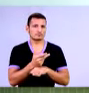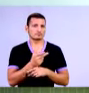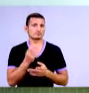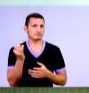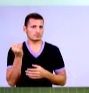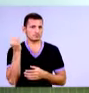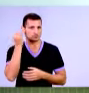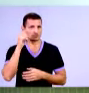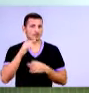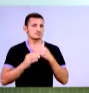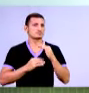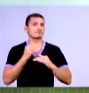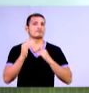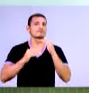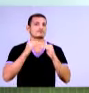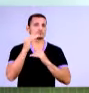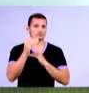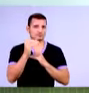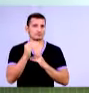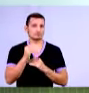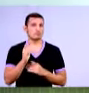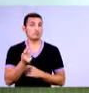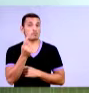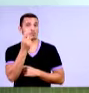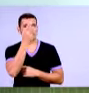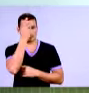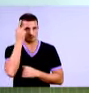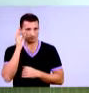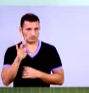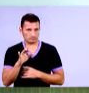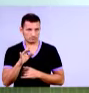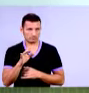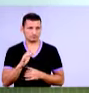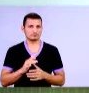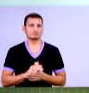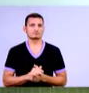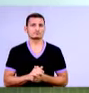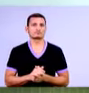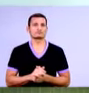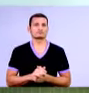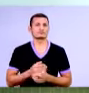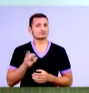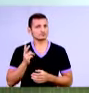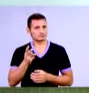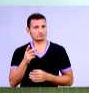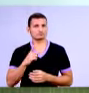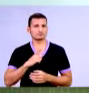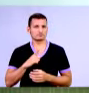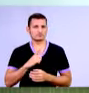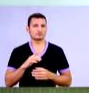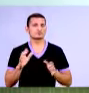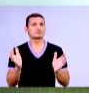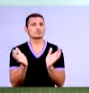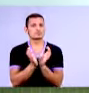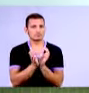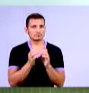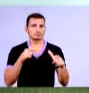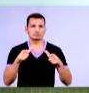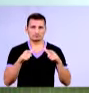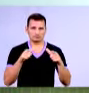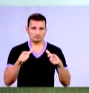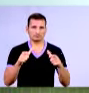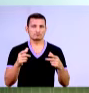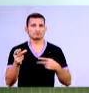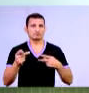grande importância, ele é desenvolvido por uma pessoa apenas, né? Então, geralmente nós temos as equipes trabalhando em conjunto para a